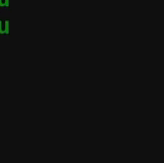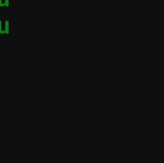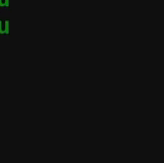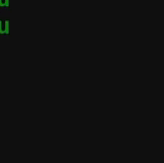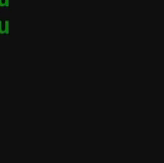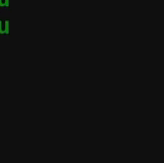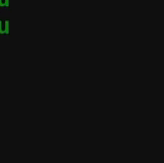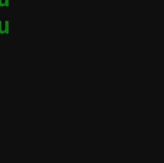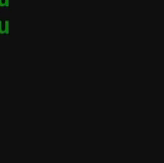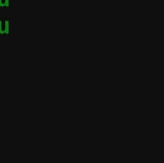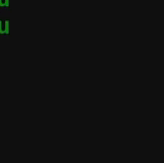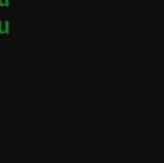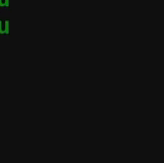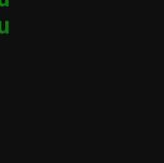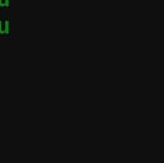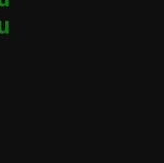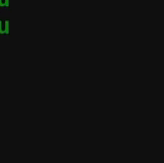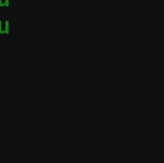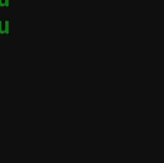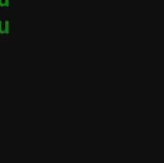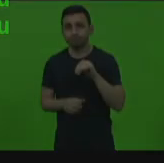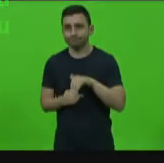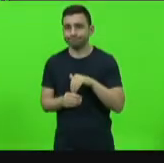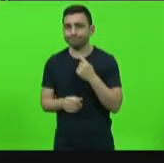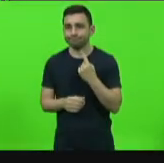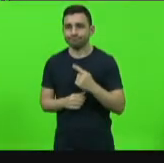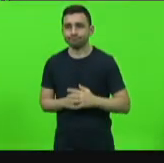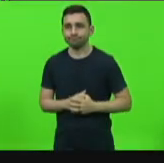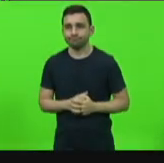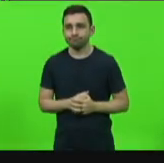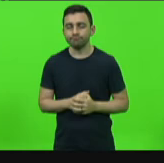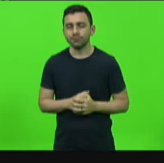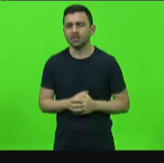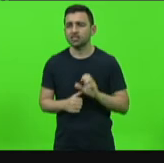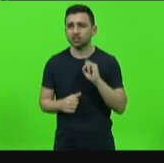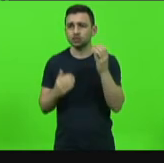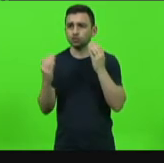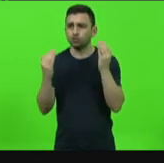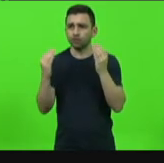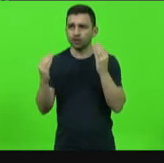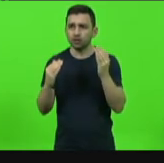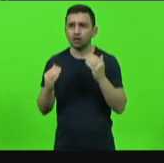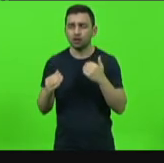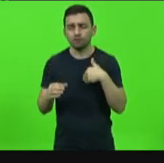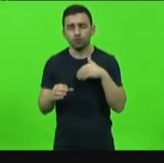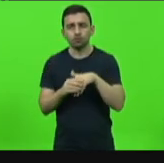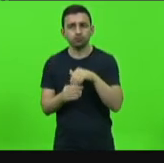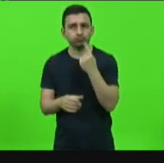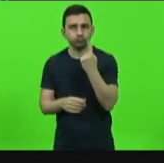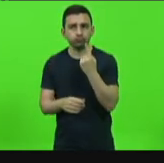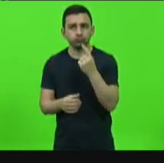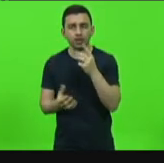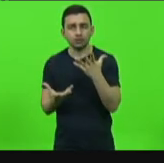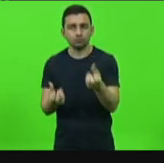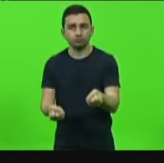Pessoal, peço voto 1, acho que ia dizer. Alguém que tiver em dúvida, voto 1 a favor do projeto.